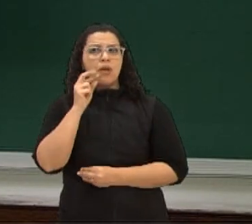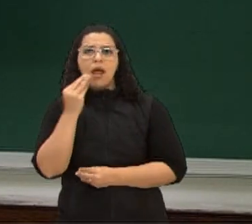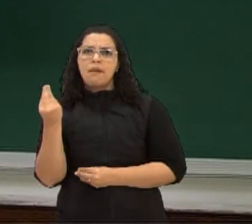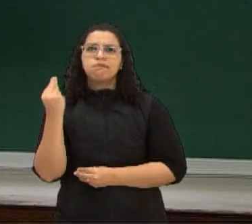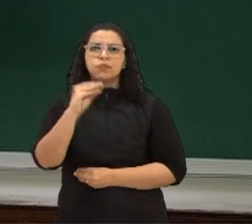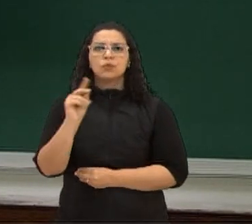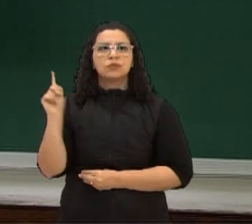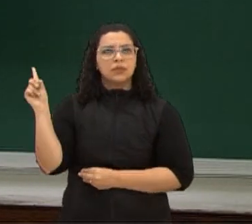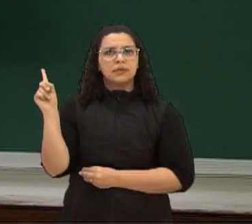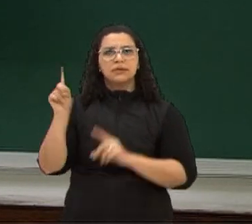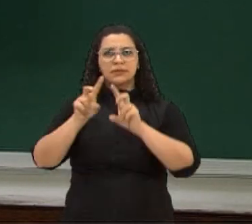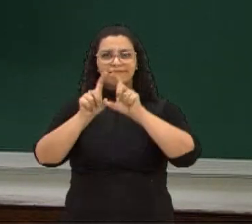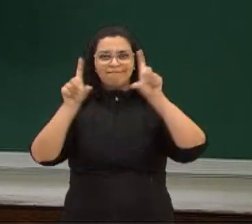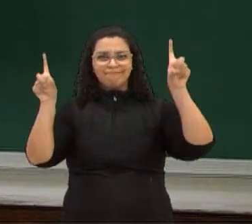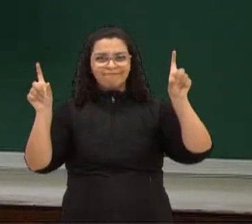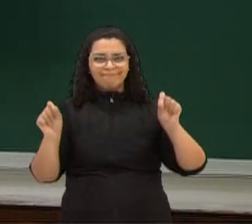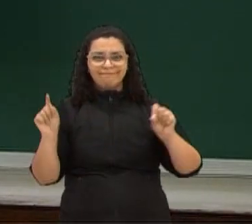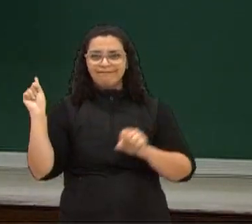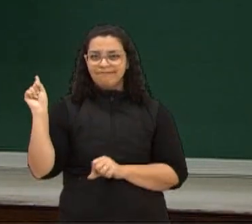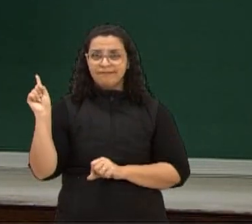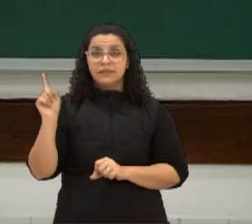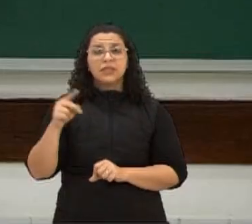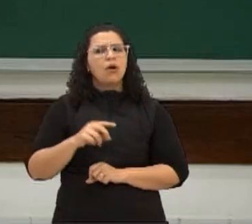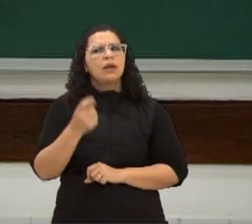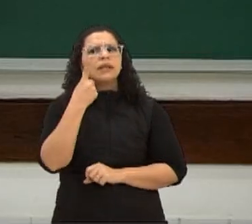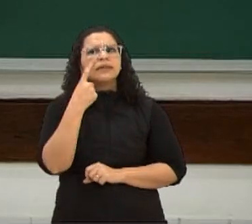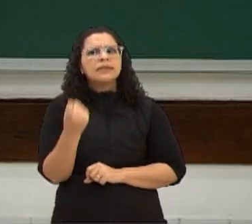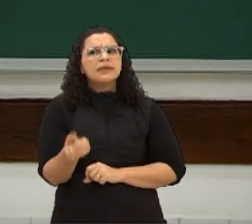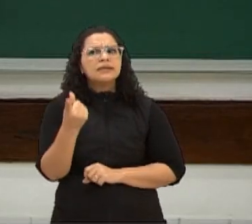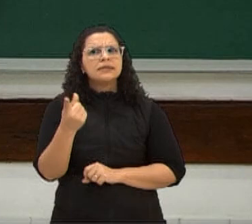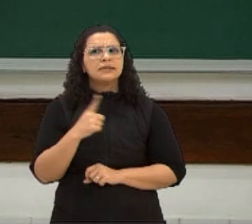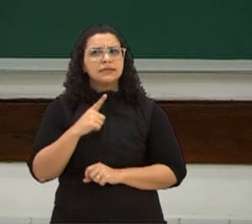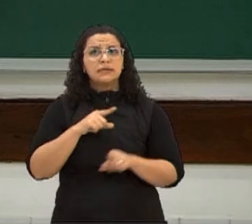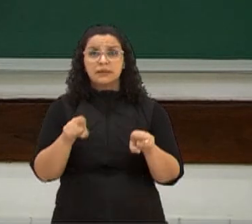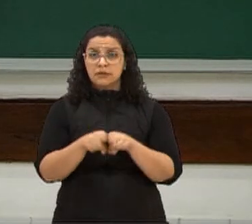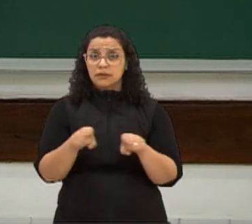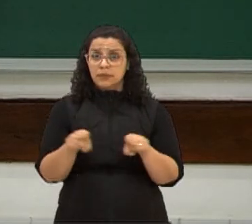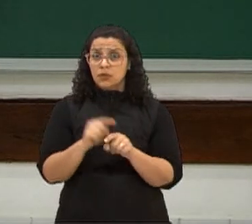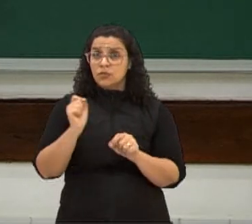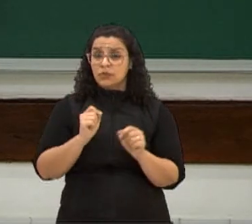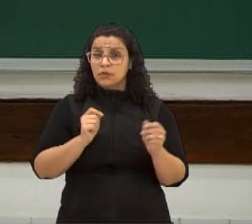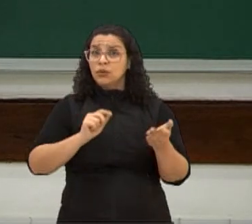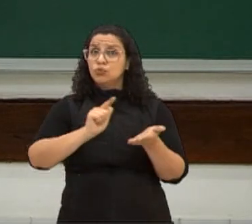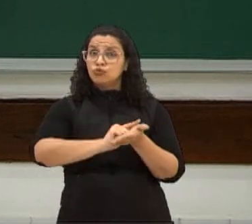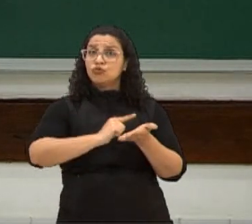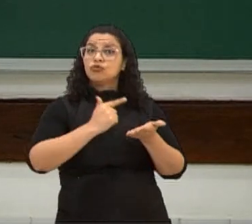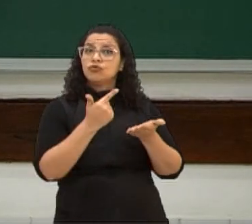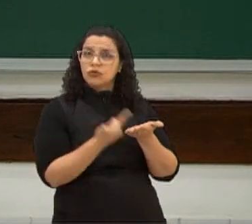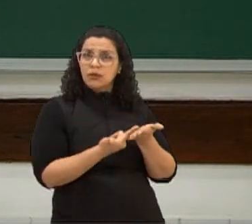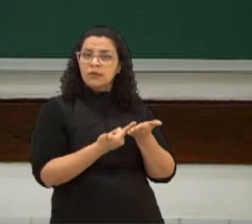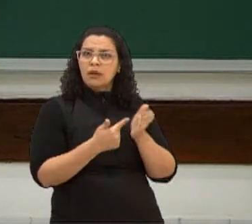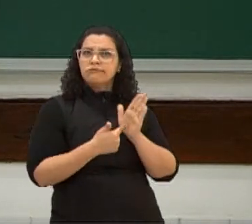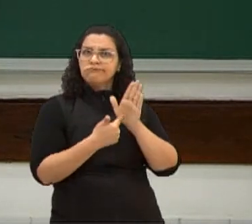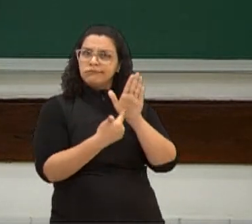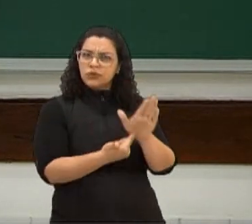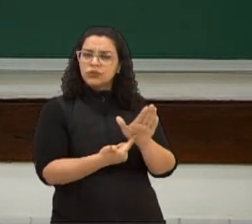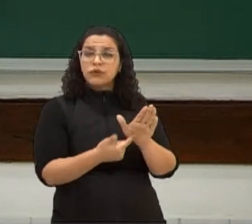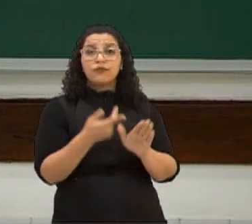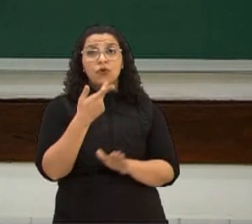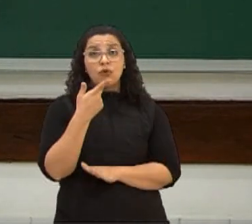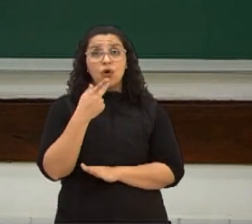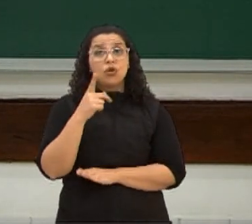estado de São Paulo. Então, olha que interessante que o periódico, né, o jornal, ele já